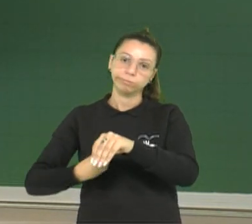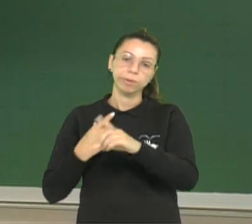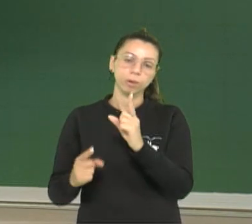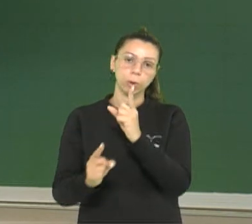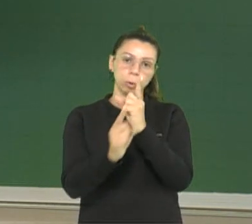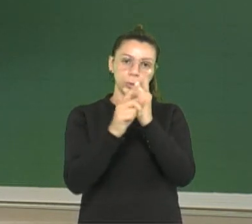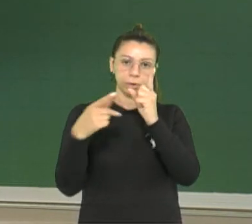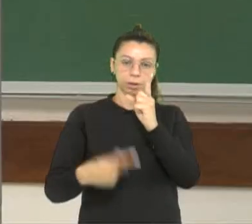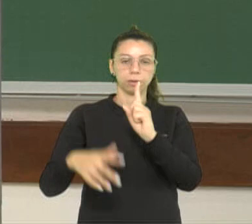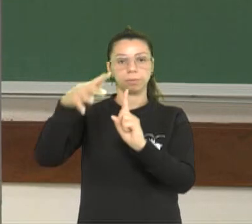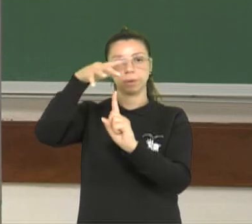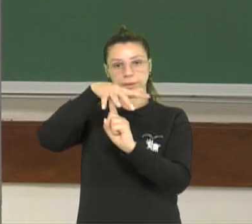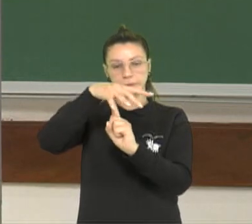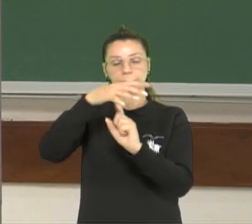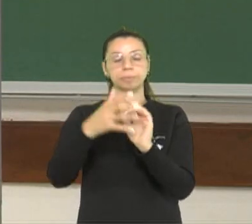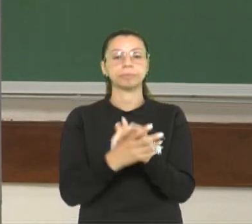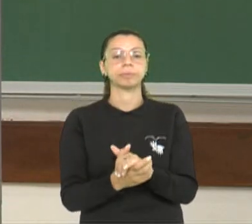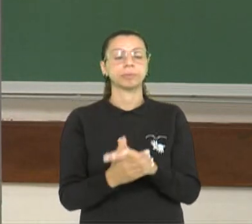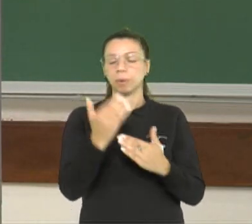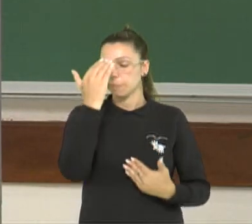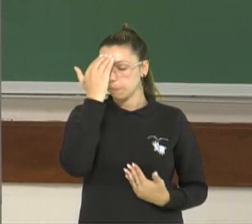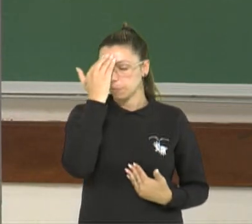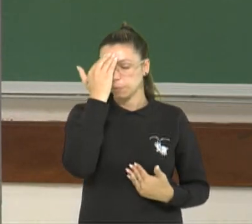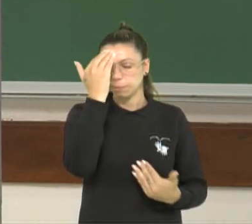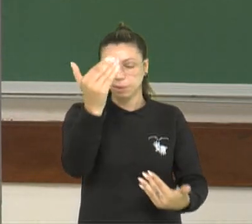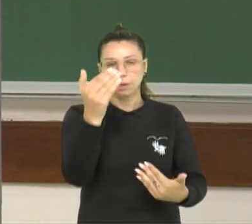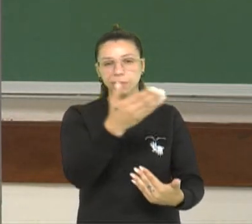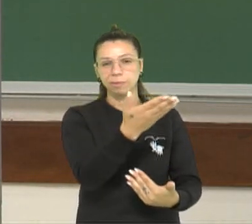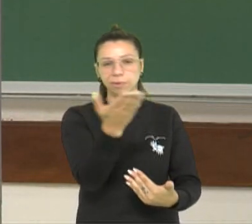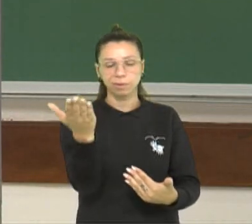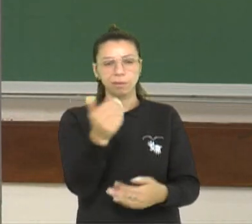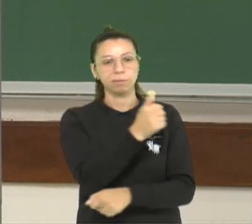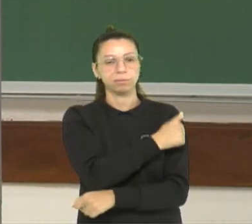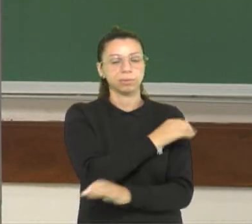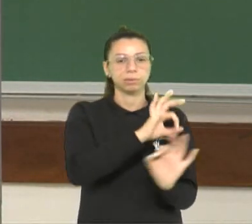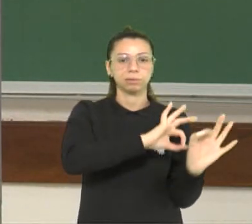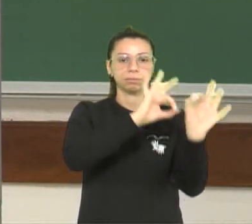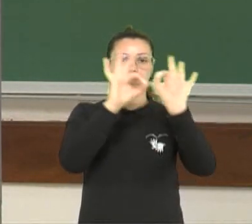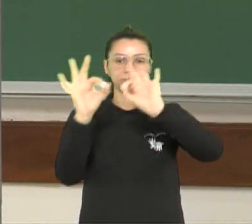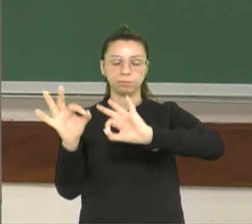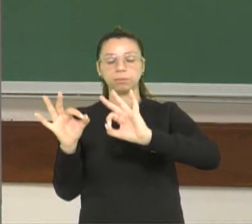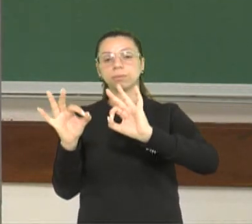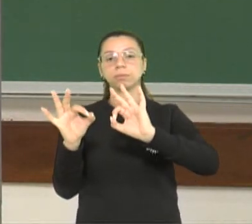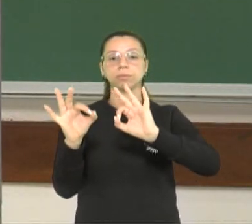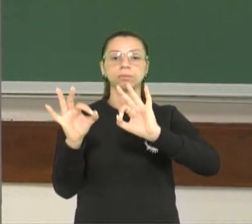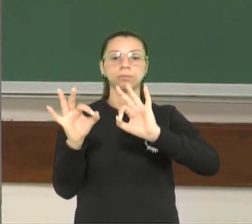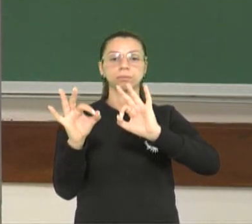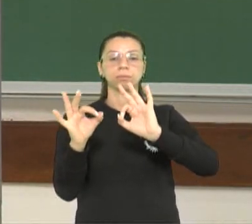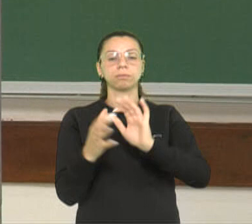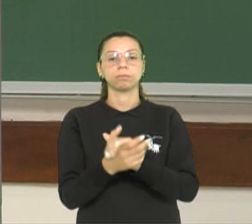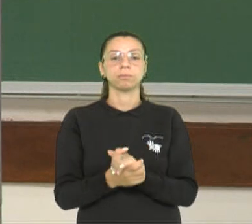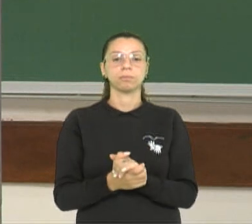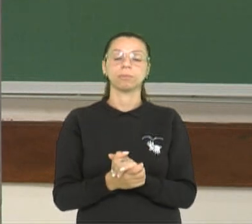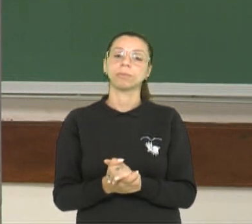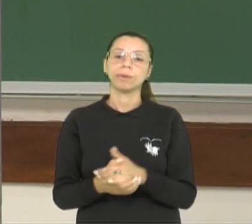no estado do Paraná. Muito obrigado a você que está acompanhando a nossa aula, a todos que estão